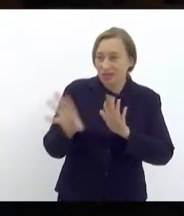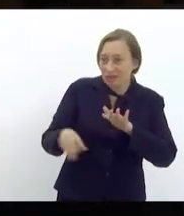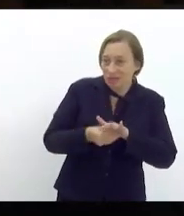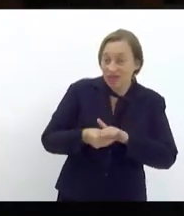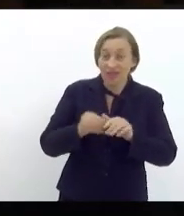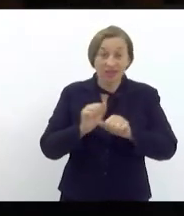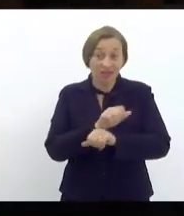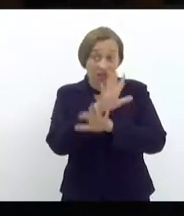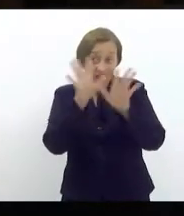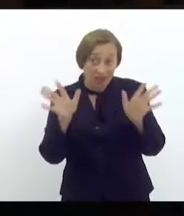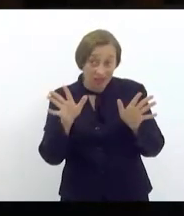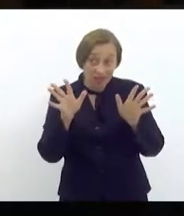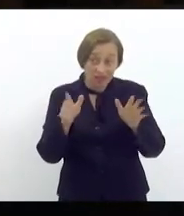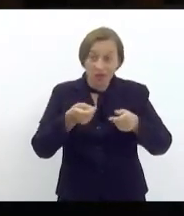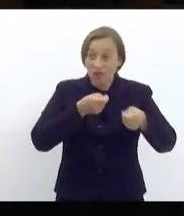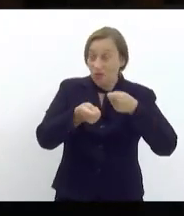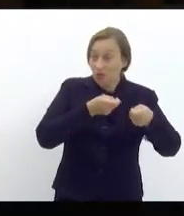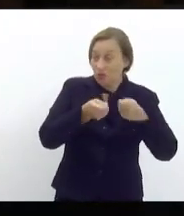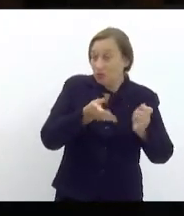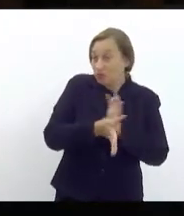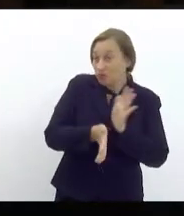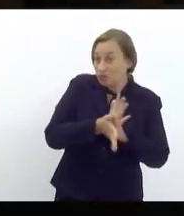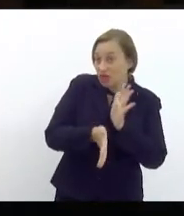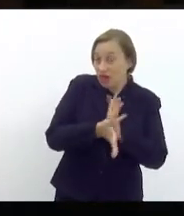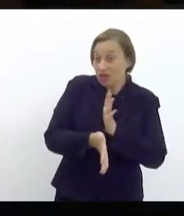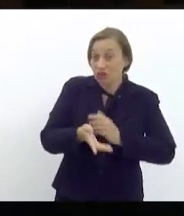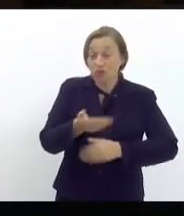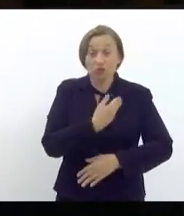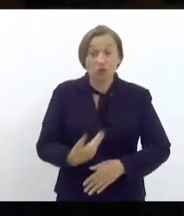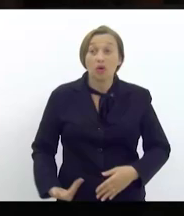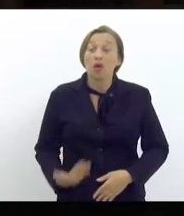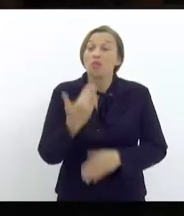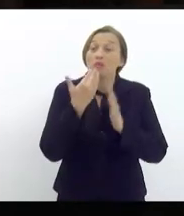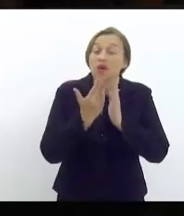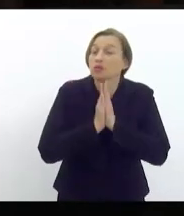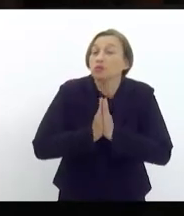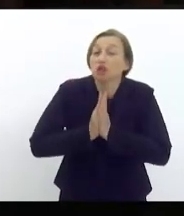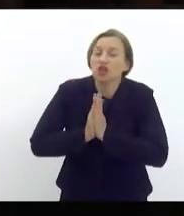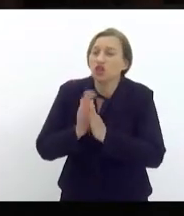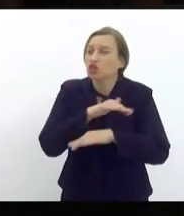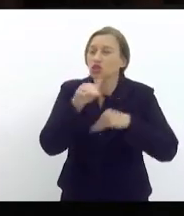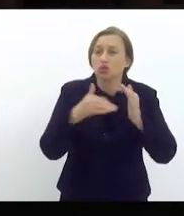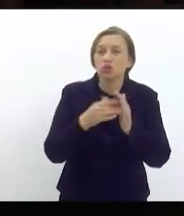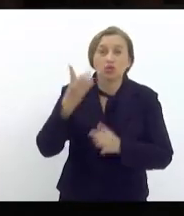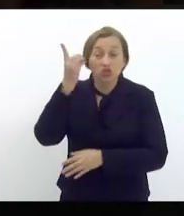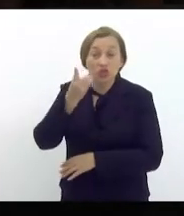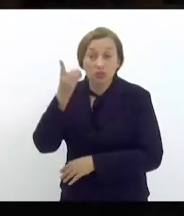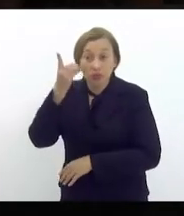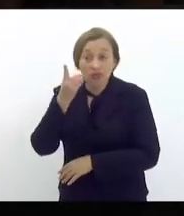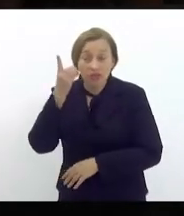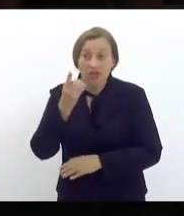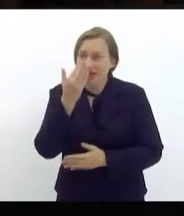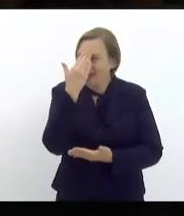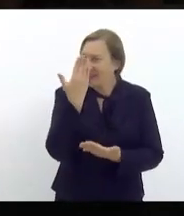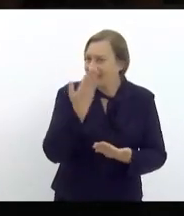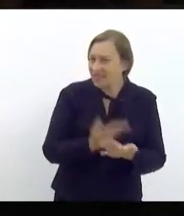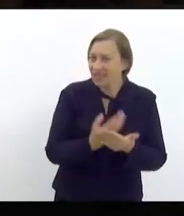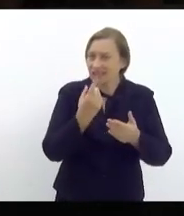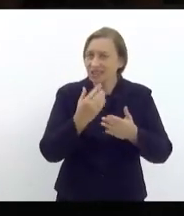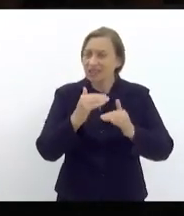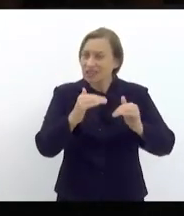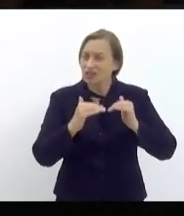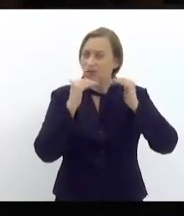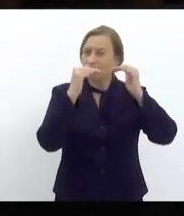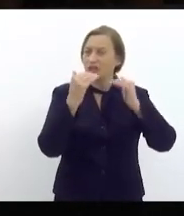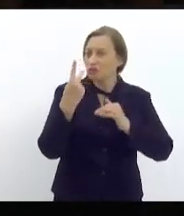transparência controle dos gastos públicos peço o apelo de todos os deputados e deputadas que acreditam na soberania do